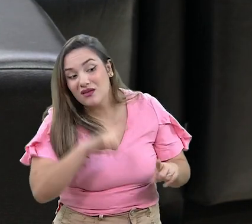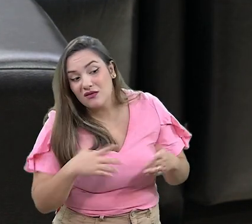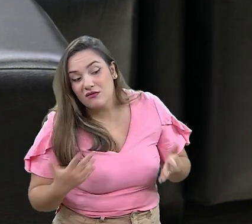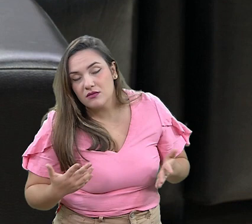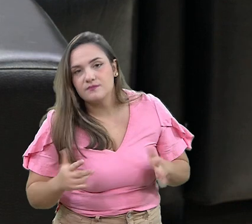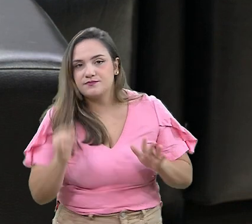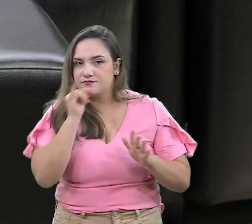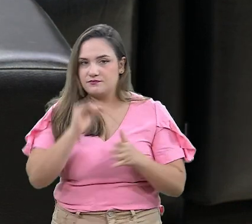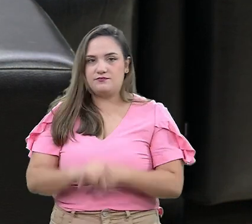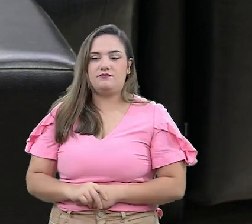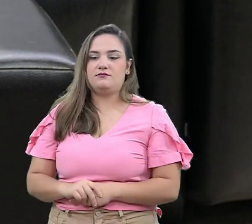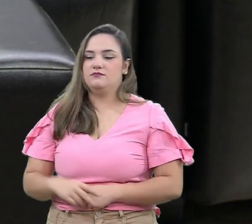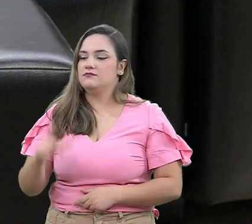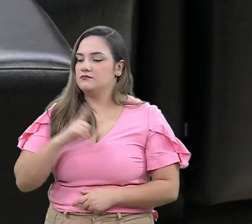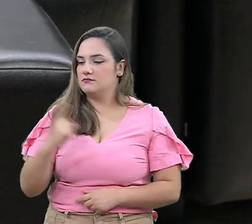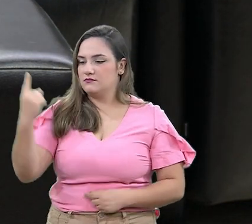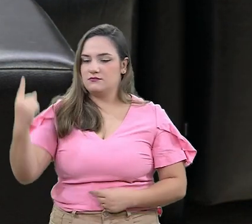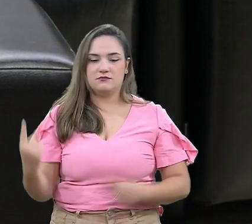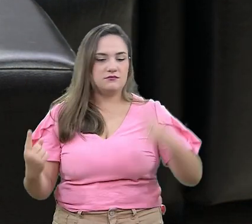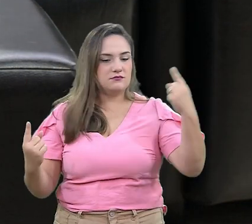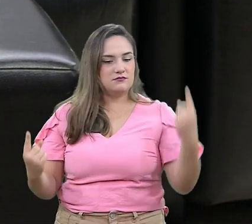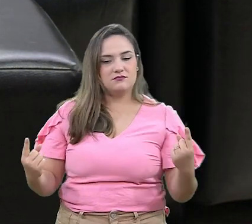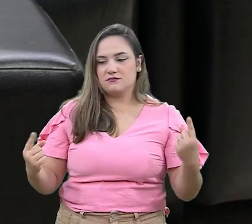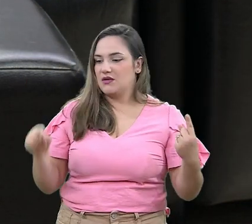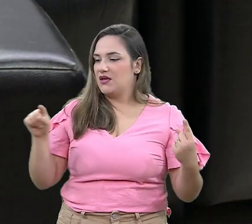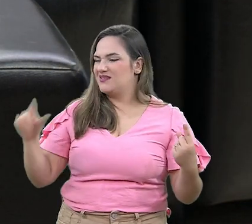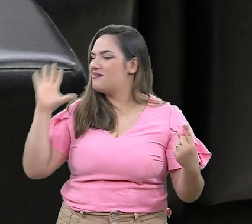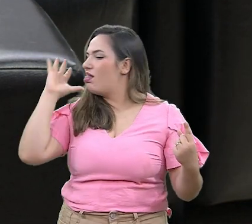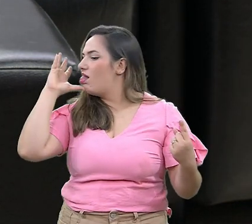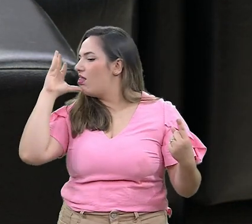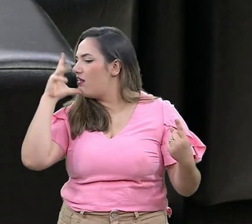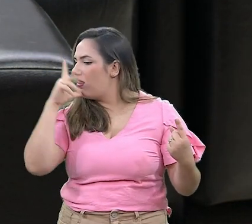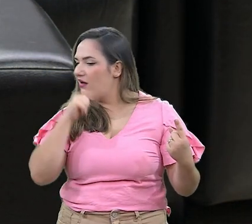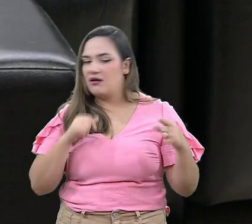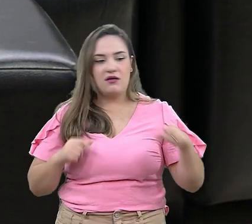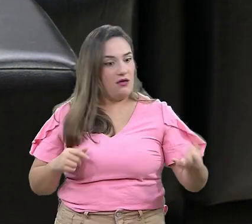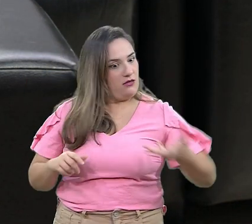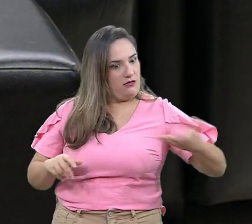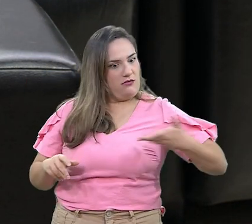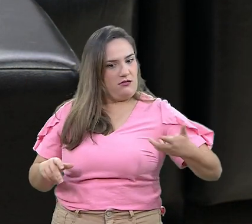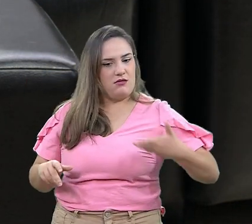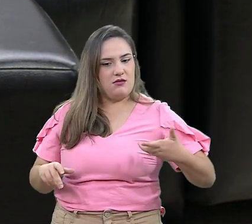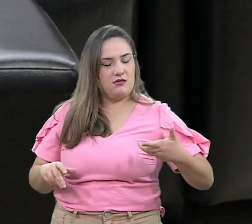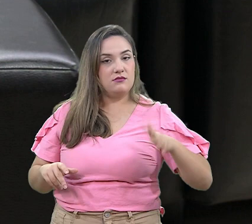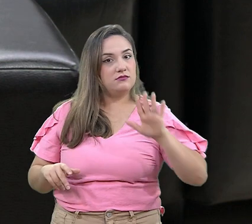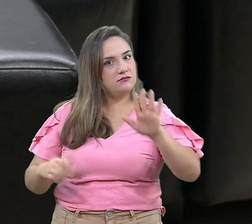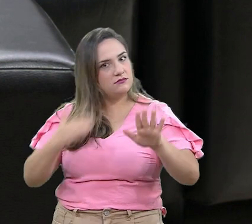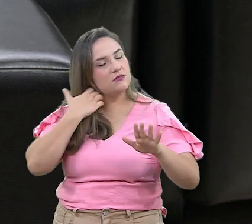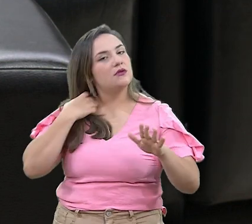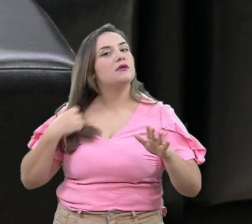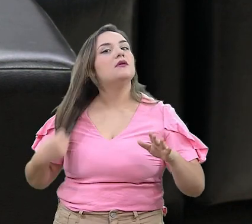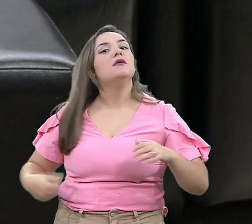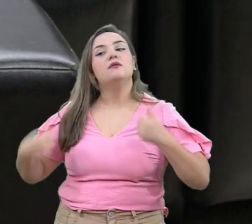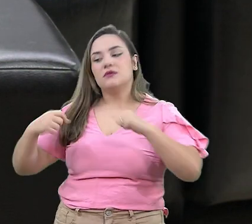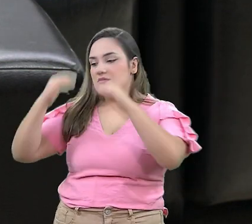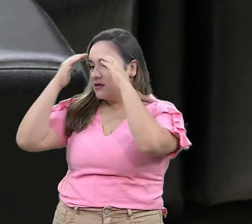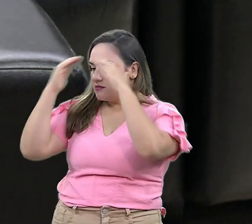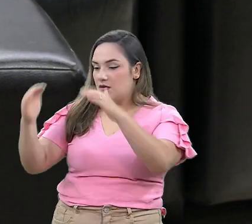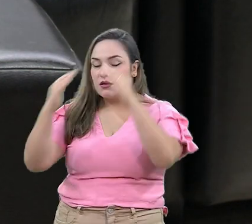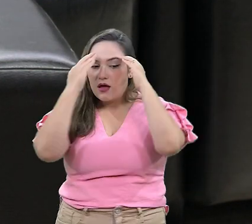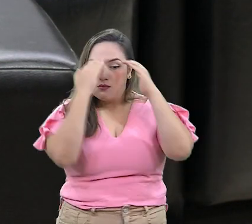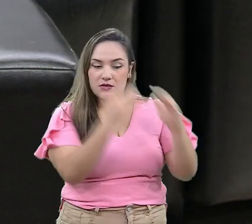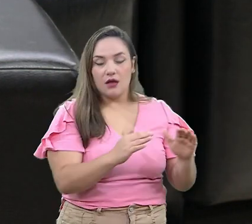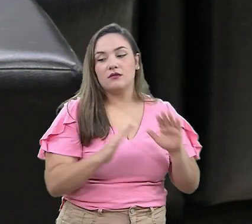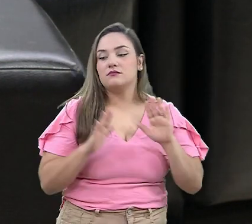eu posso ter 2 colaboradores, um é mais lento, o outro é mais rápido. Então, eu tenho que